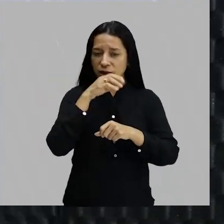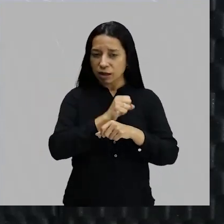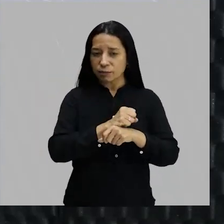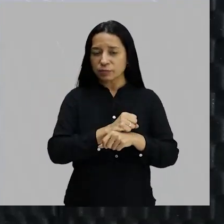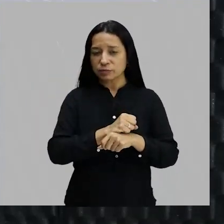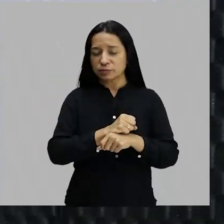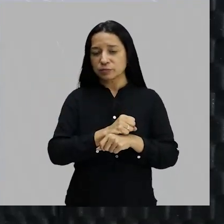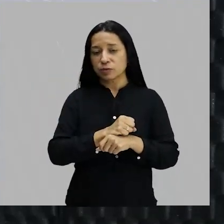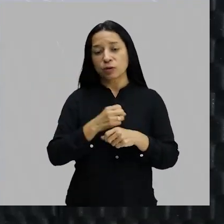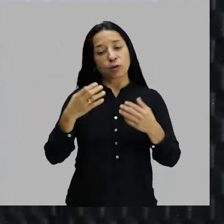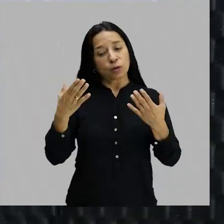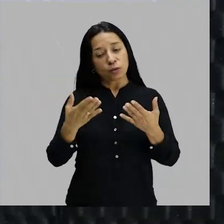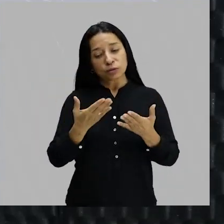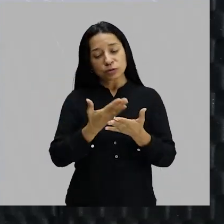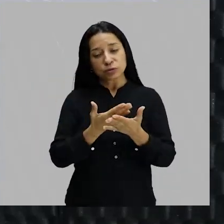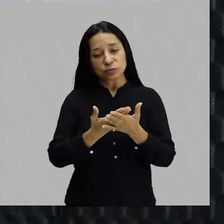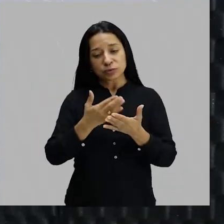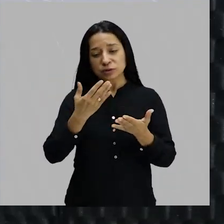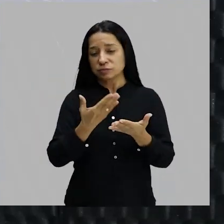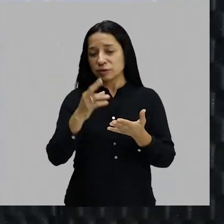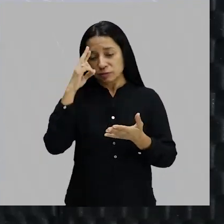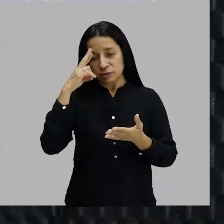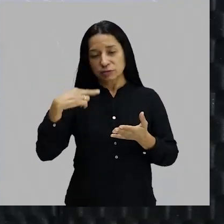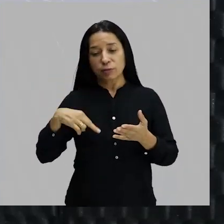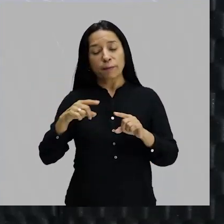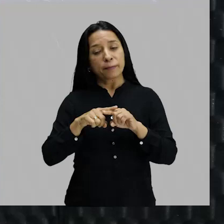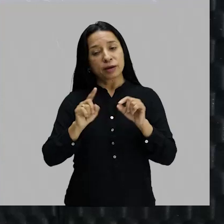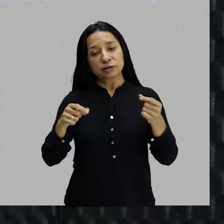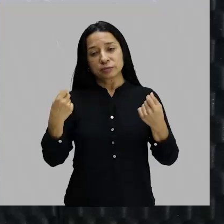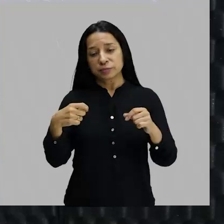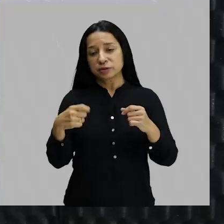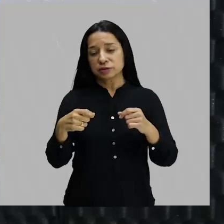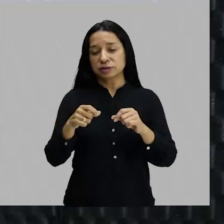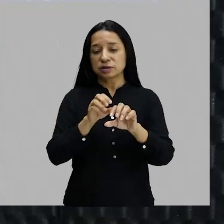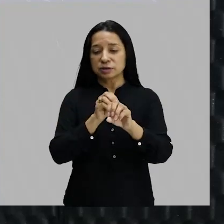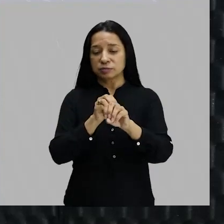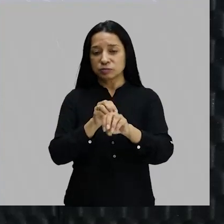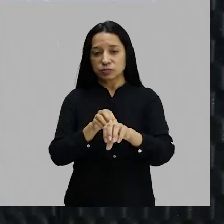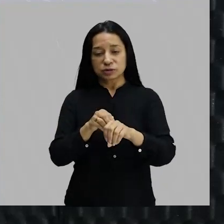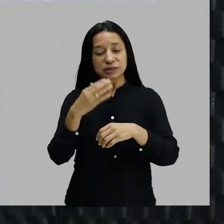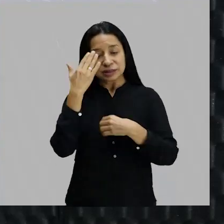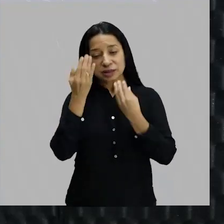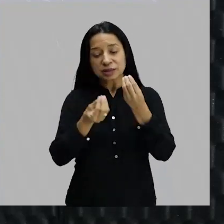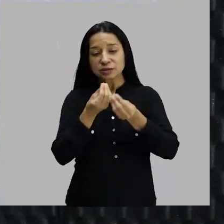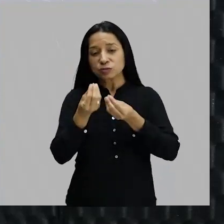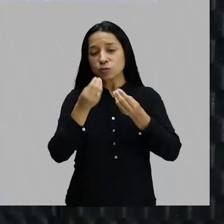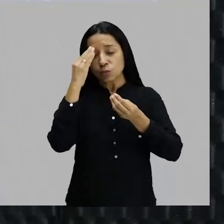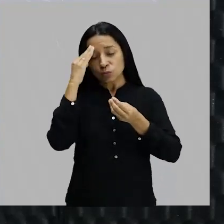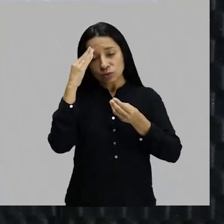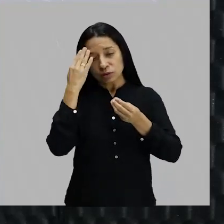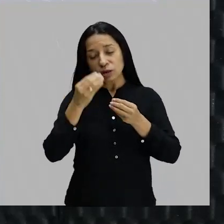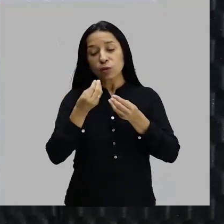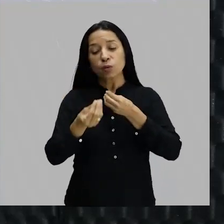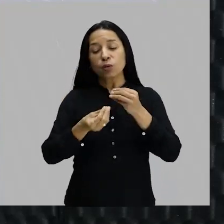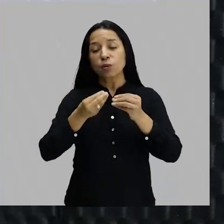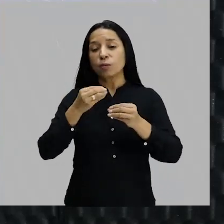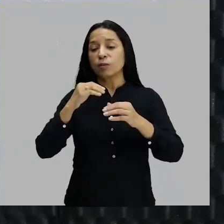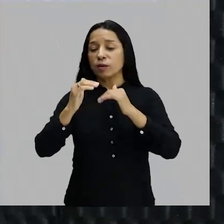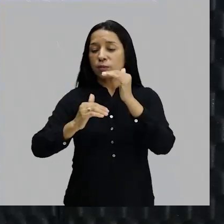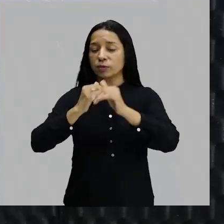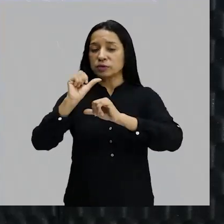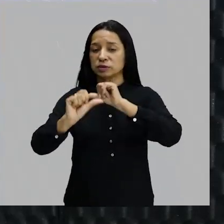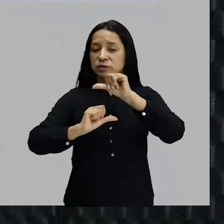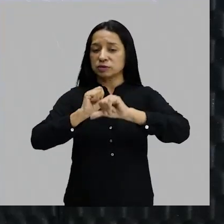Nota, eu não estou dando aula de religião, mas a gente precisa, ou de orientação religiosa, mas a gente precisa entender como é esse processo de transição da